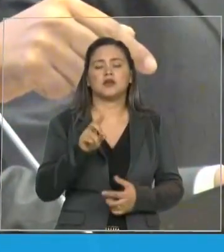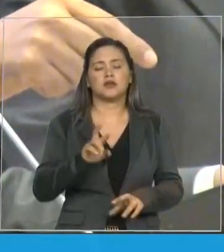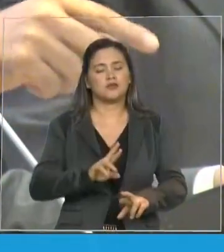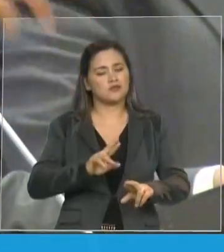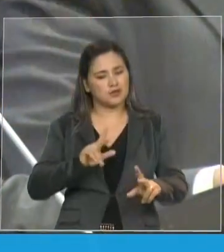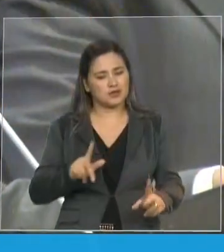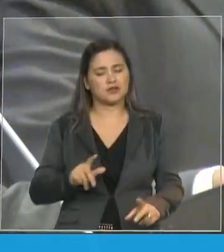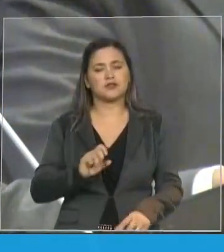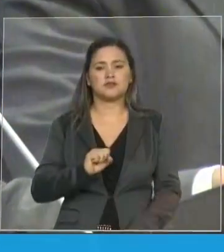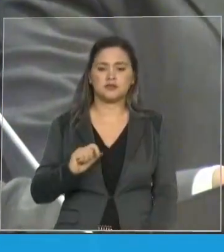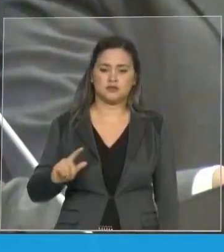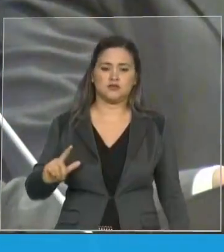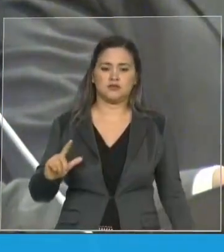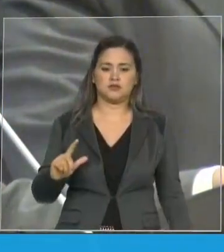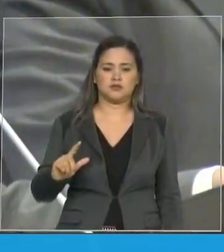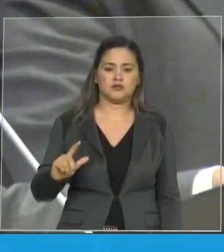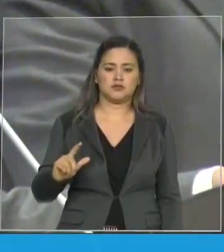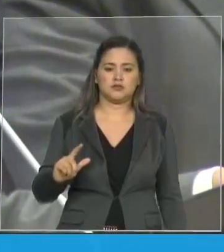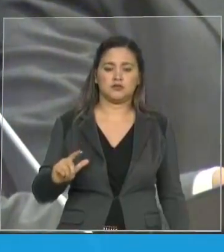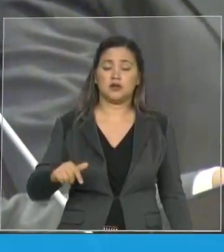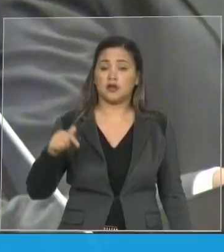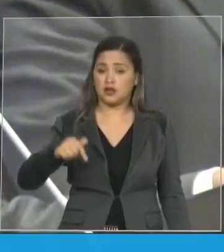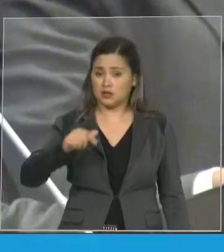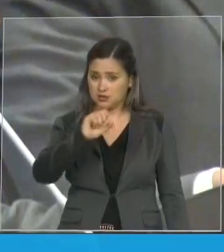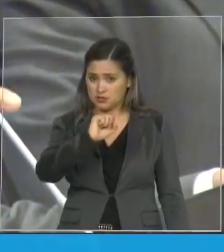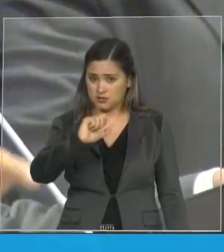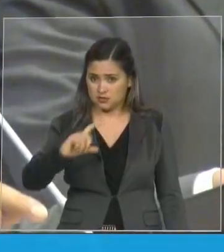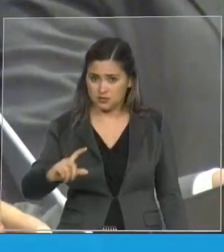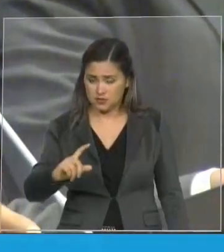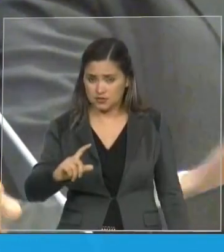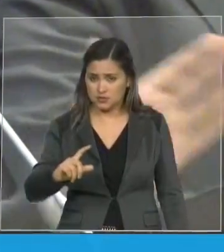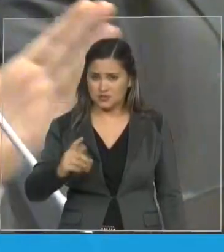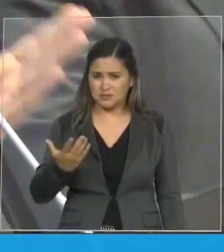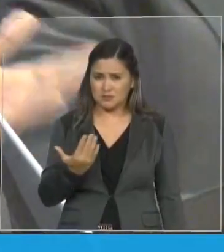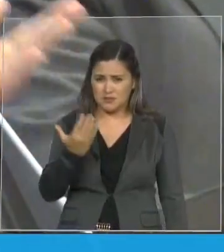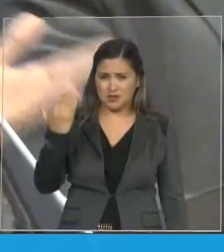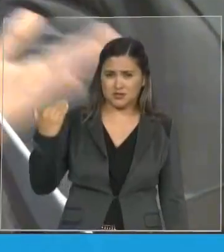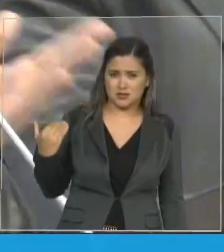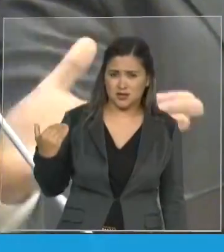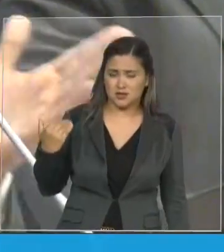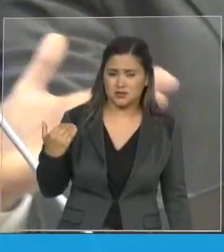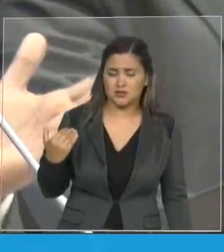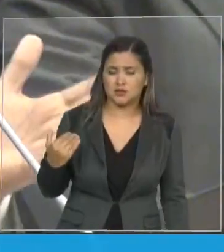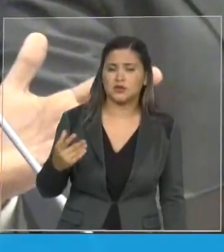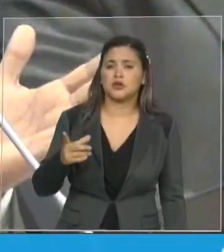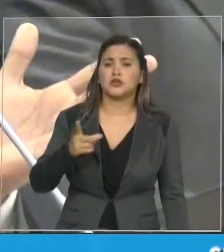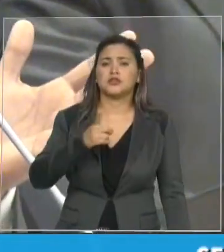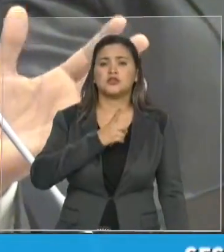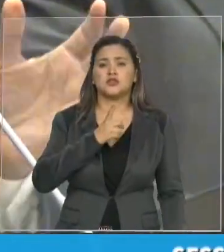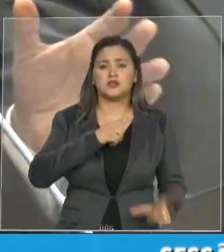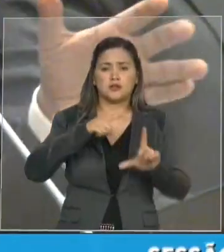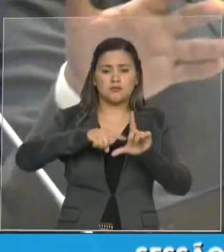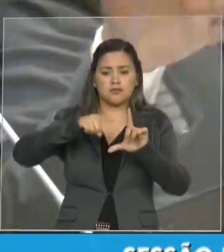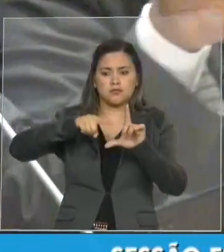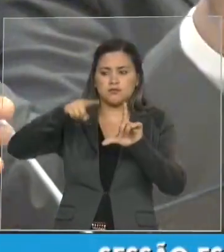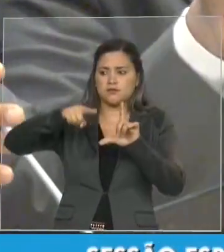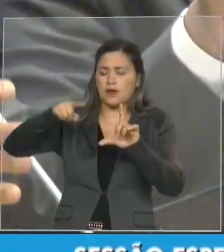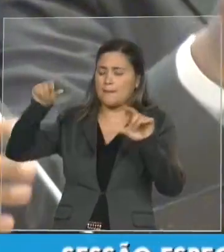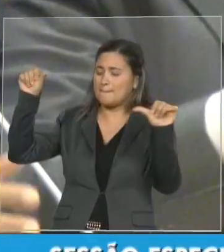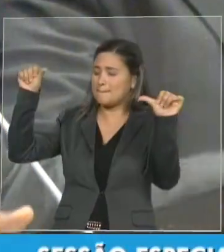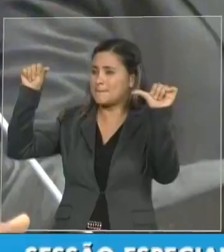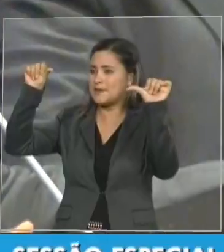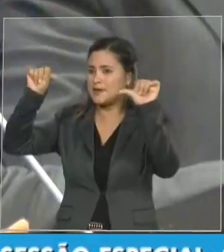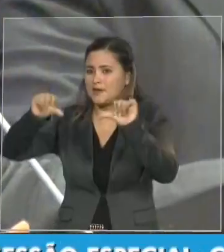por exemplo, figurava entre as capitais mais violentas do mundo, estava entre as 50 mais violentas do mundo. E a